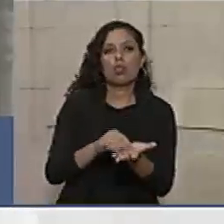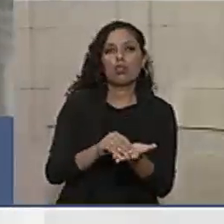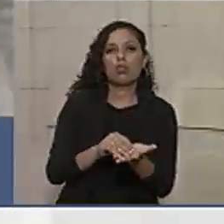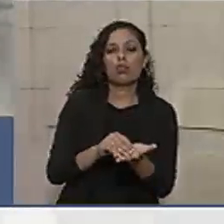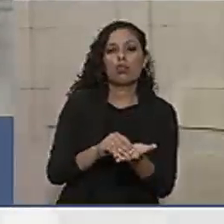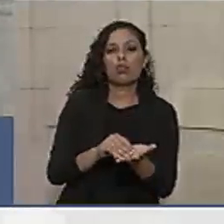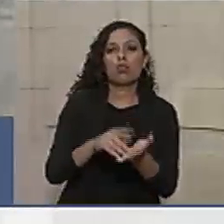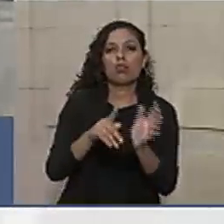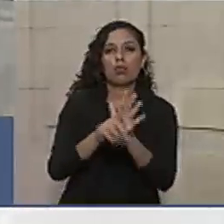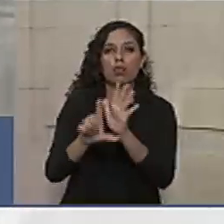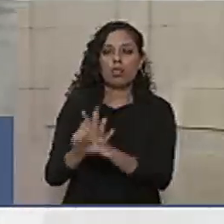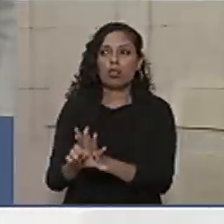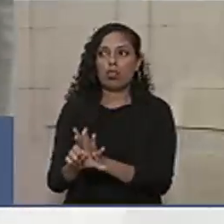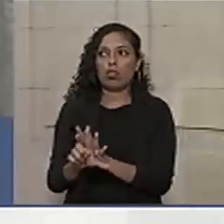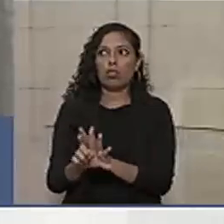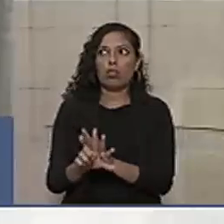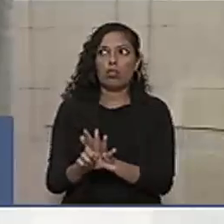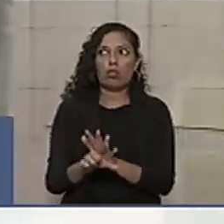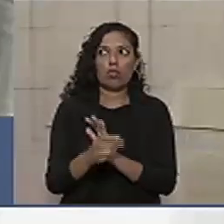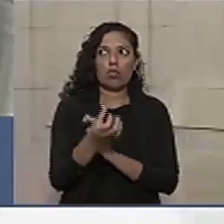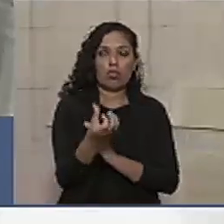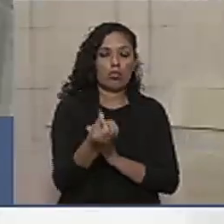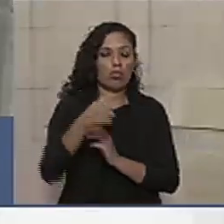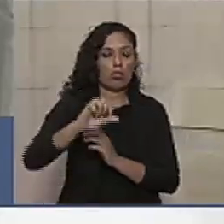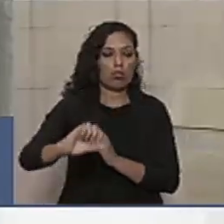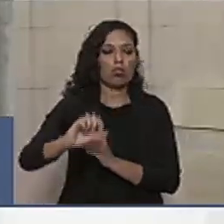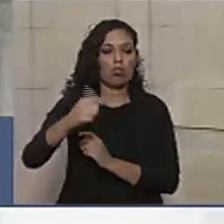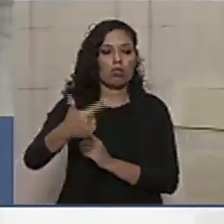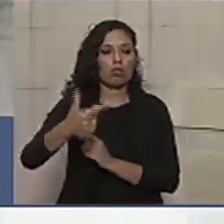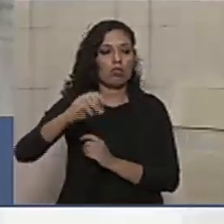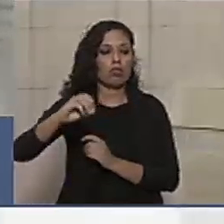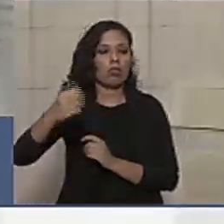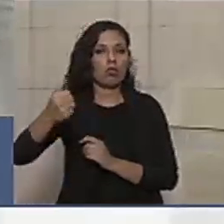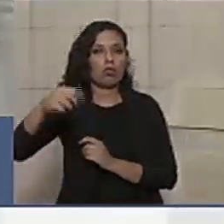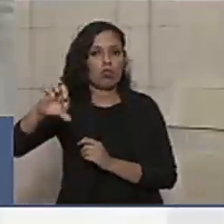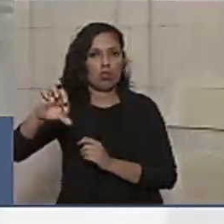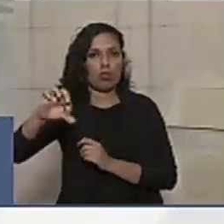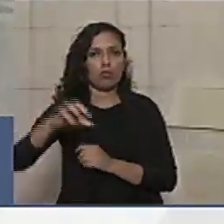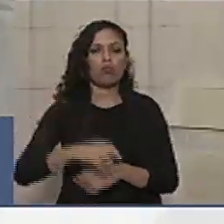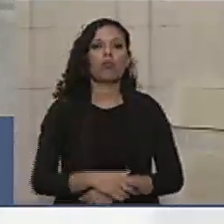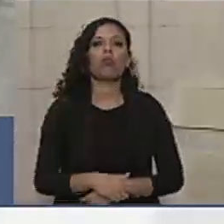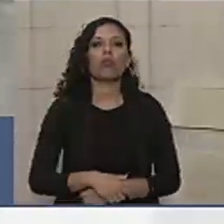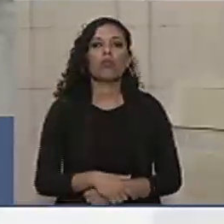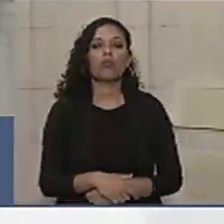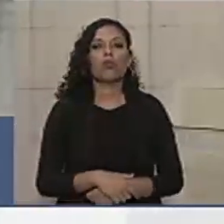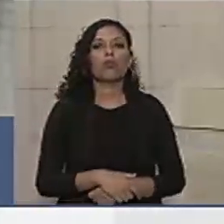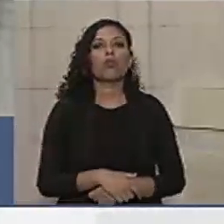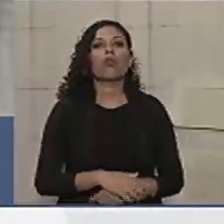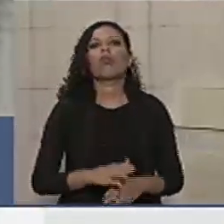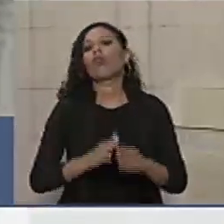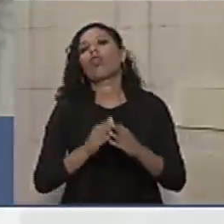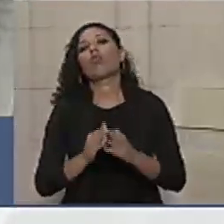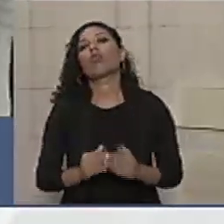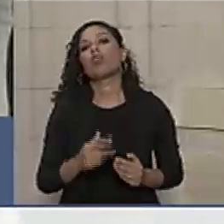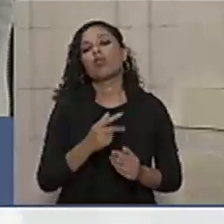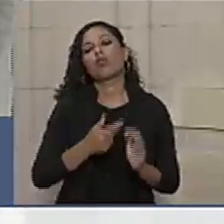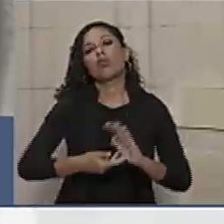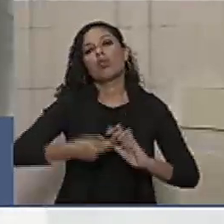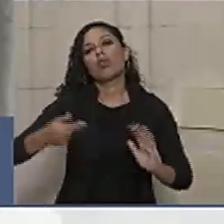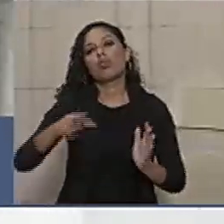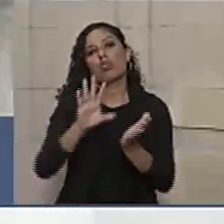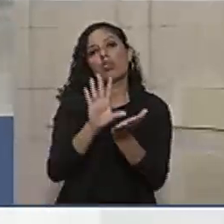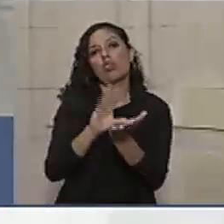pauta do PL 69 de 2019. Estou solicitando a retirada de pauta do